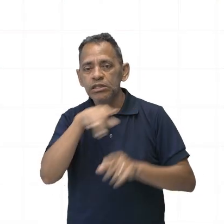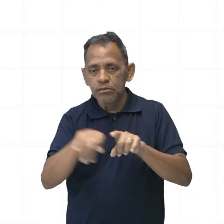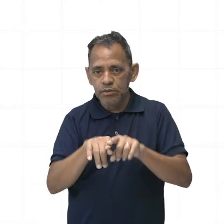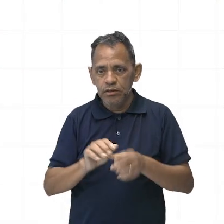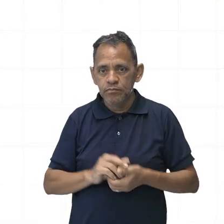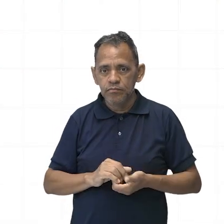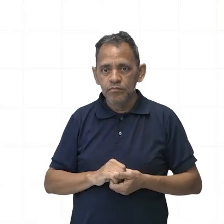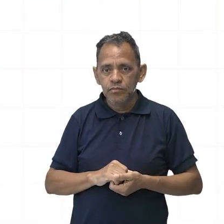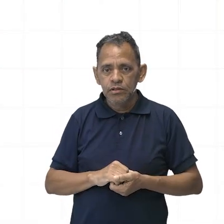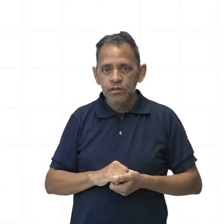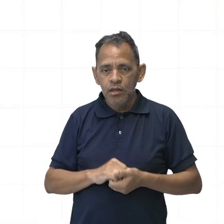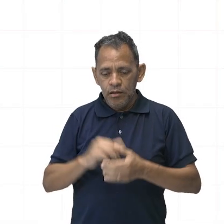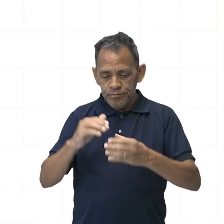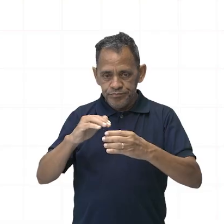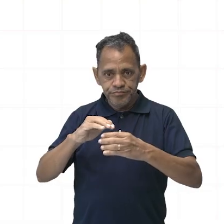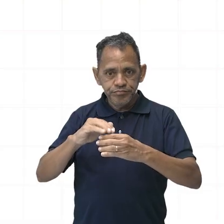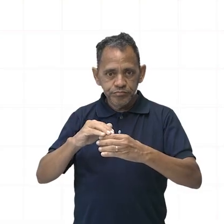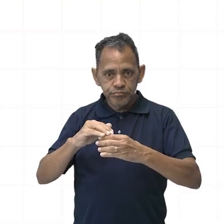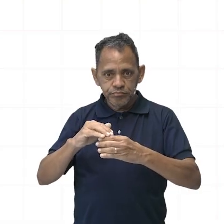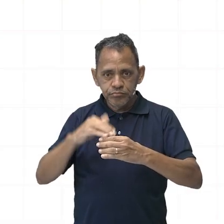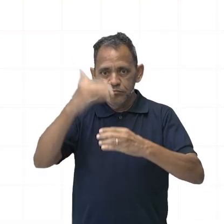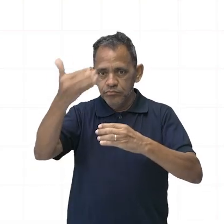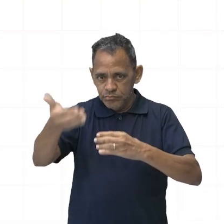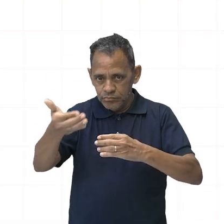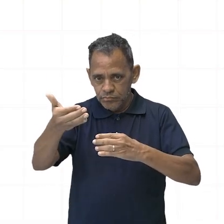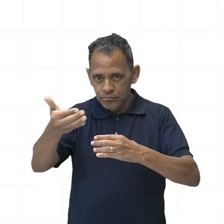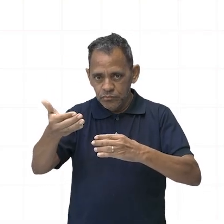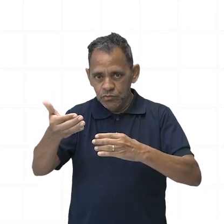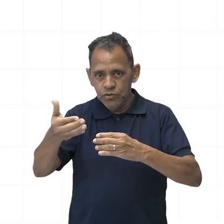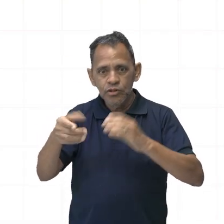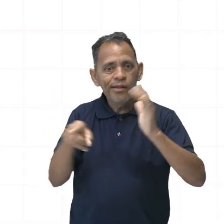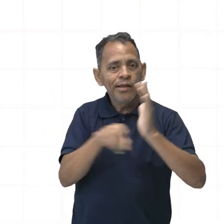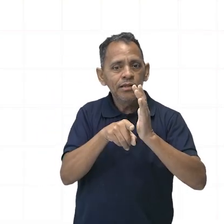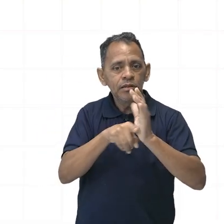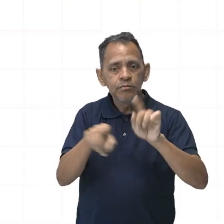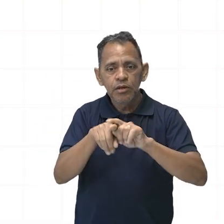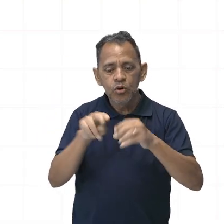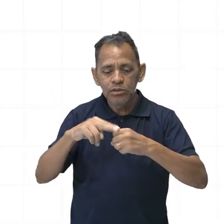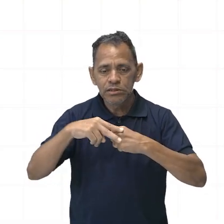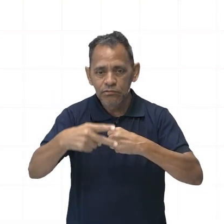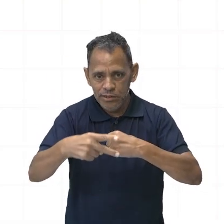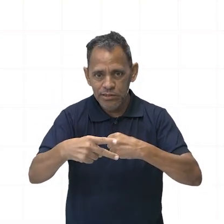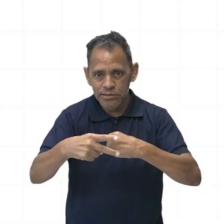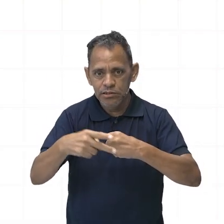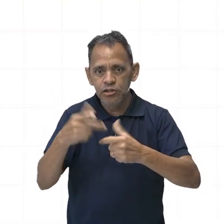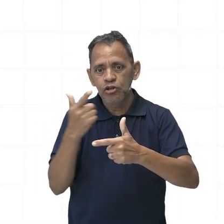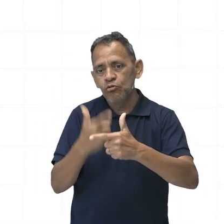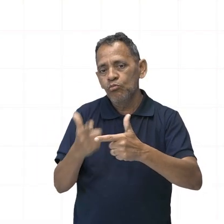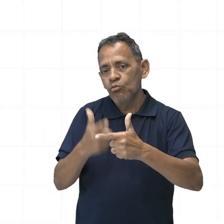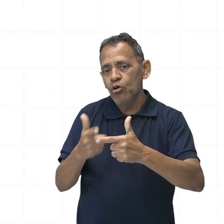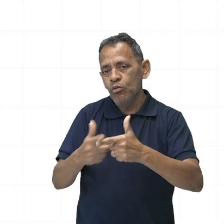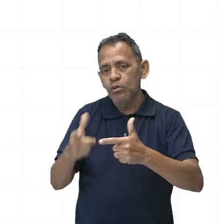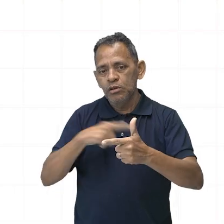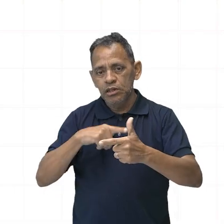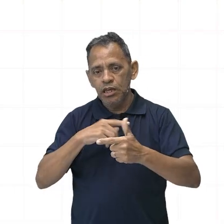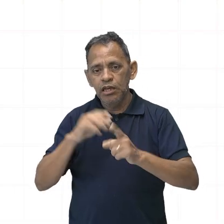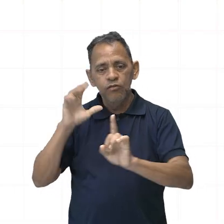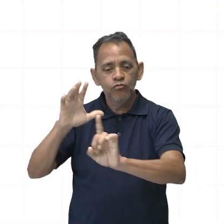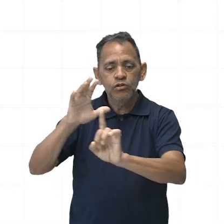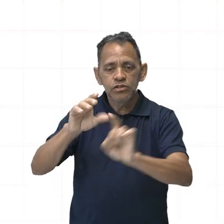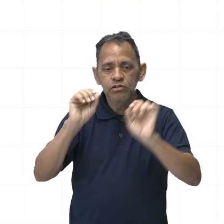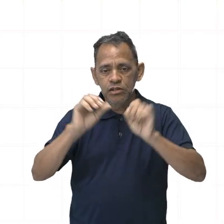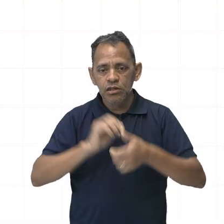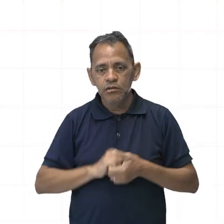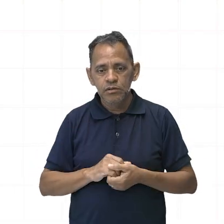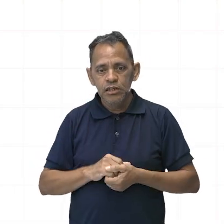As externalidades negativas, que são consequências indesejadas de uma ação que afetam, né, aqueles